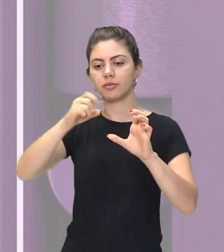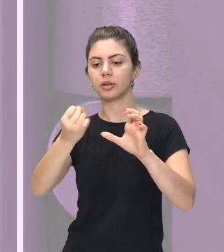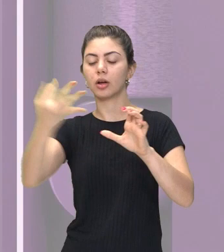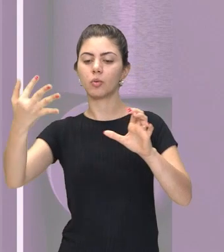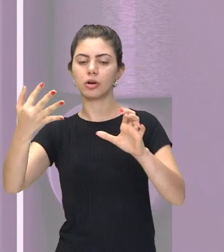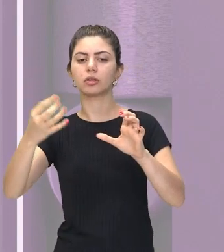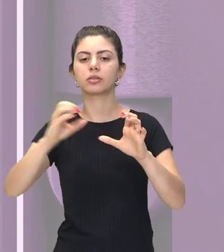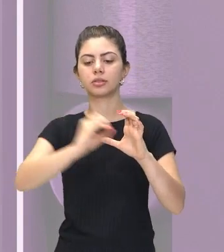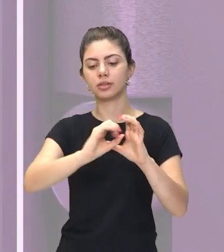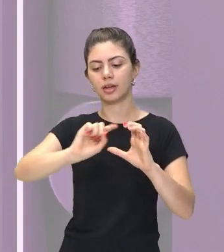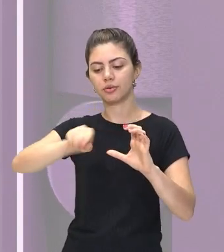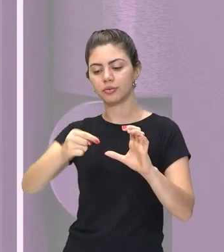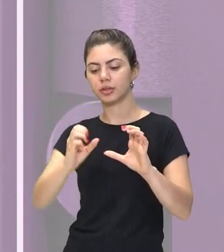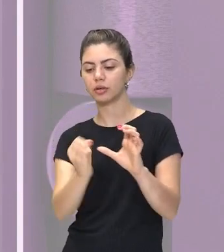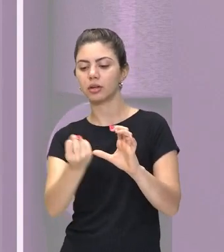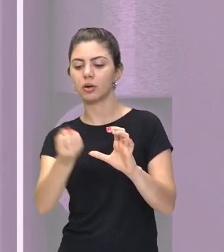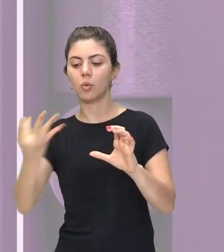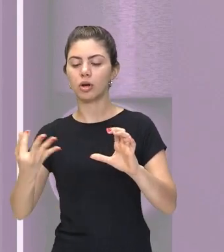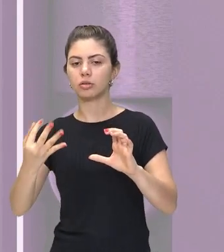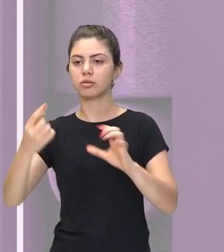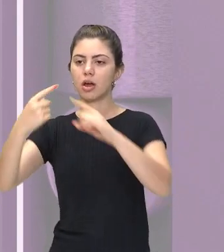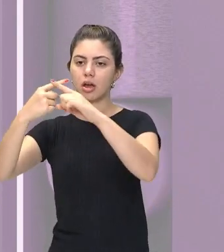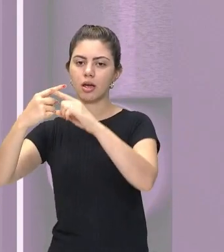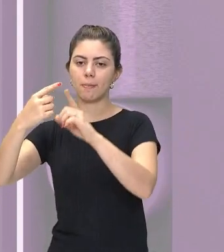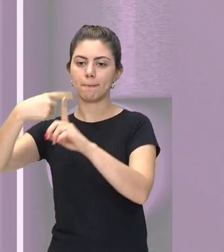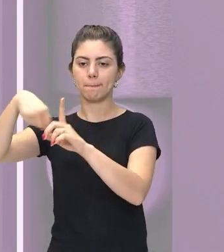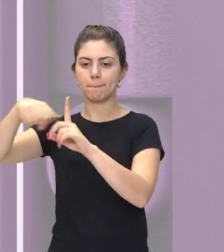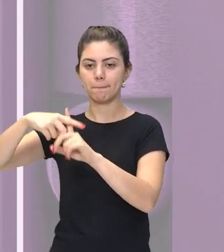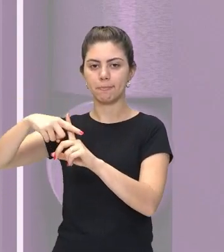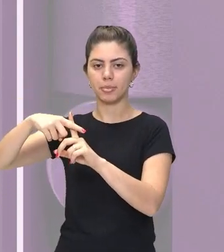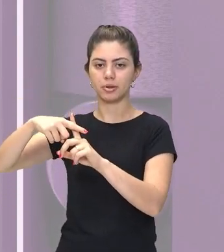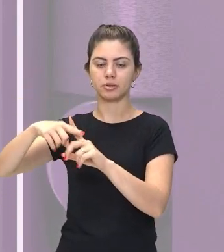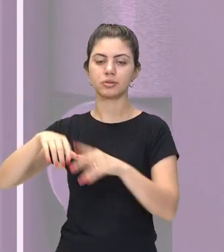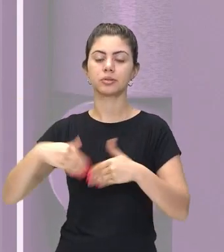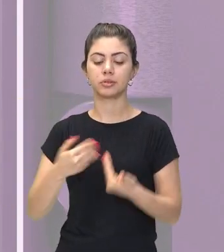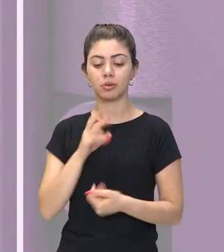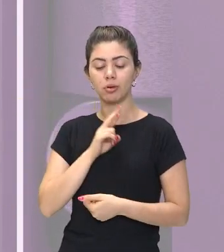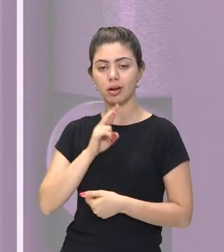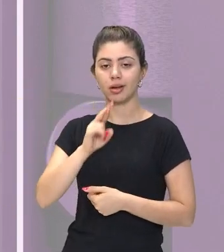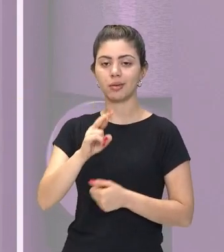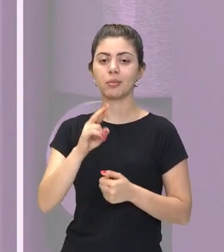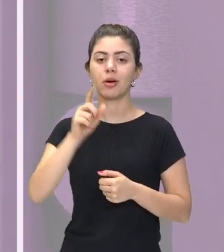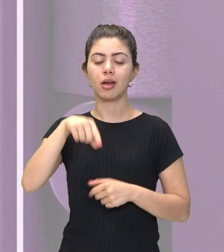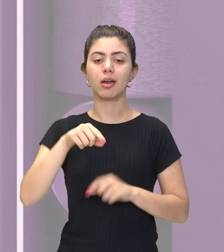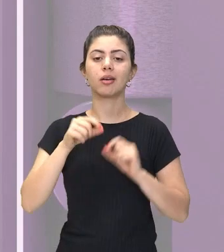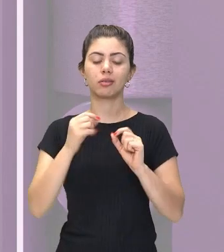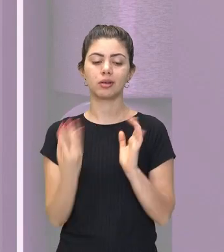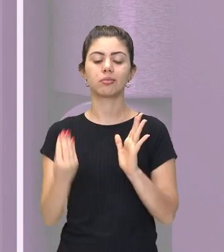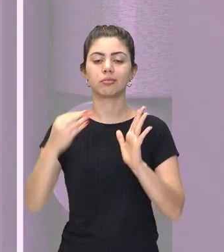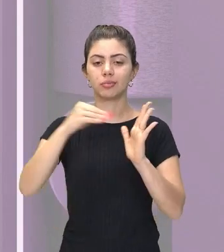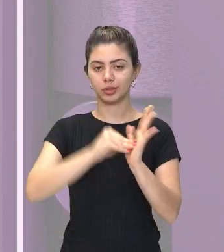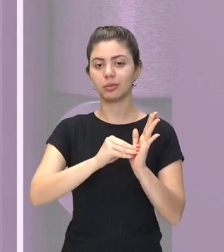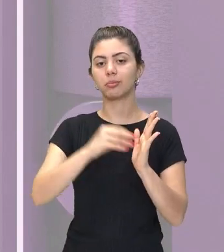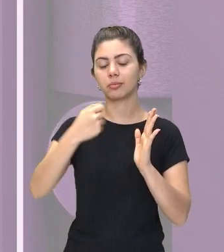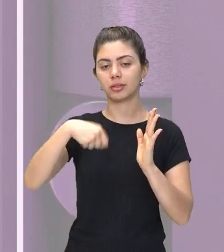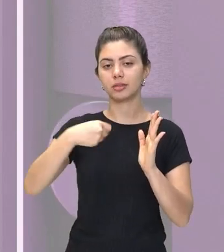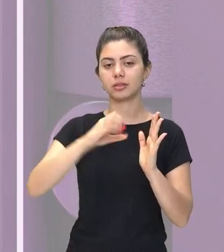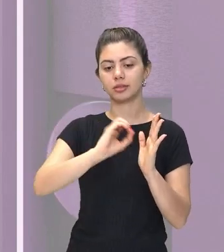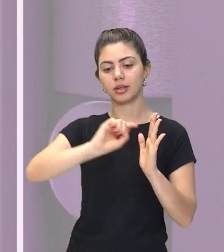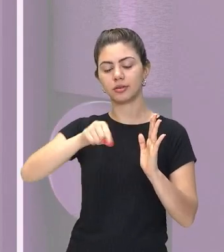com o número de casas decimais do segundo fator. Esse resultado será o número de casas decimais do